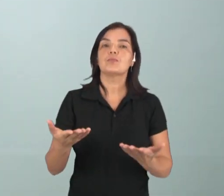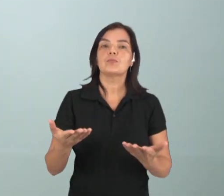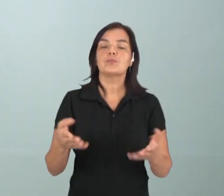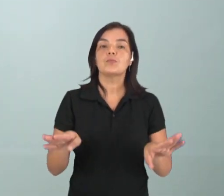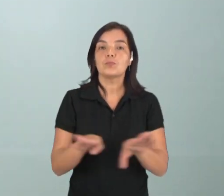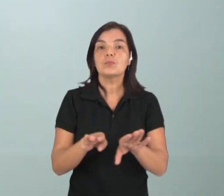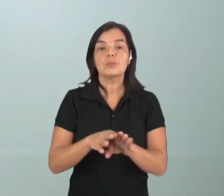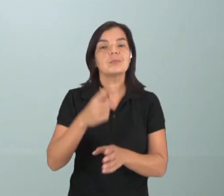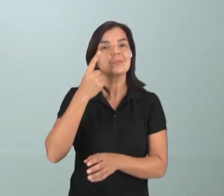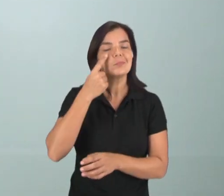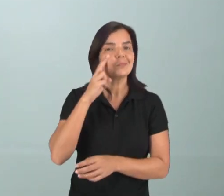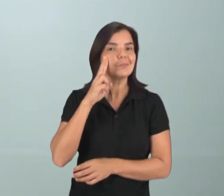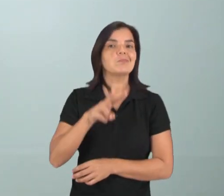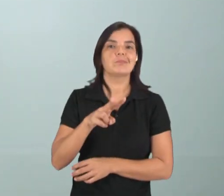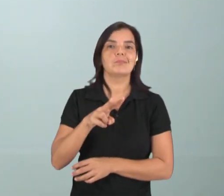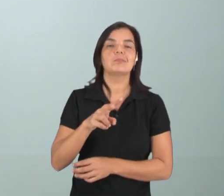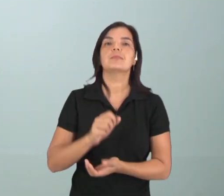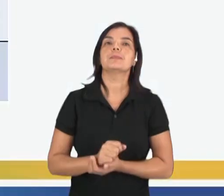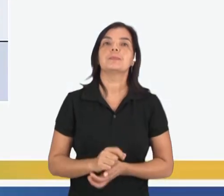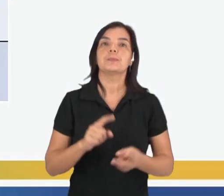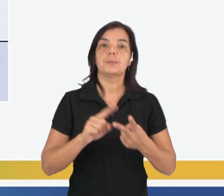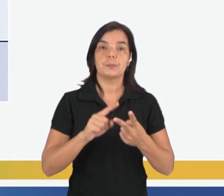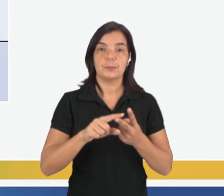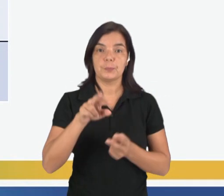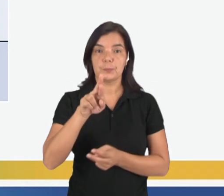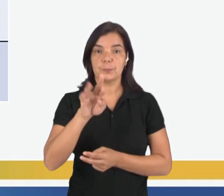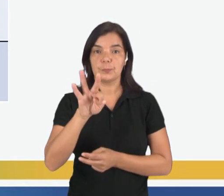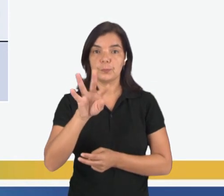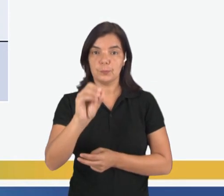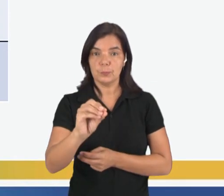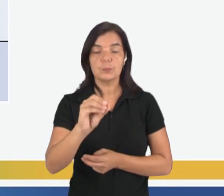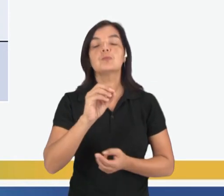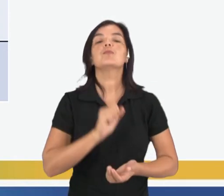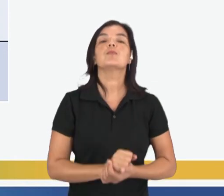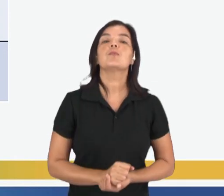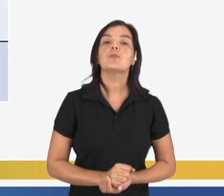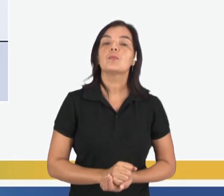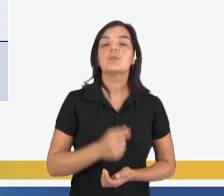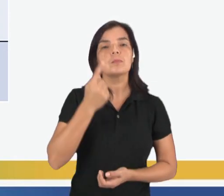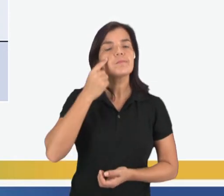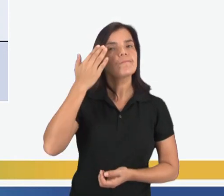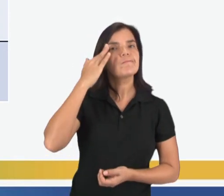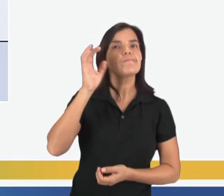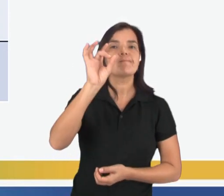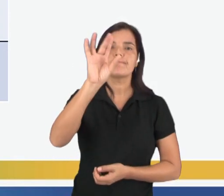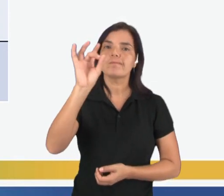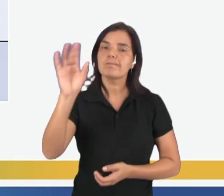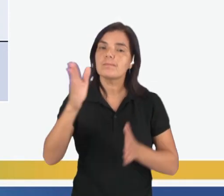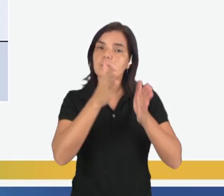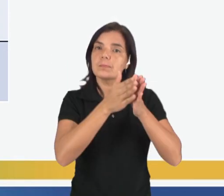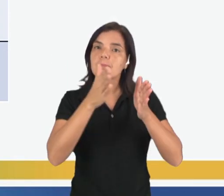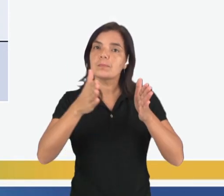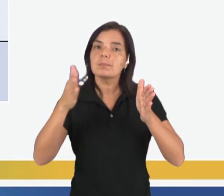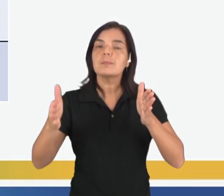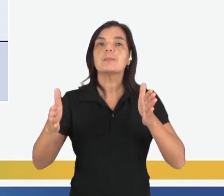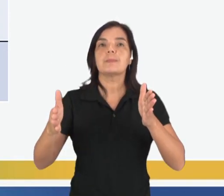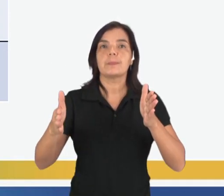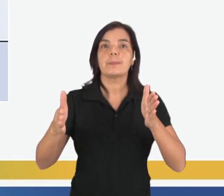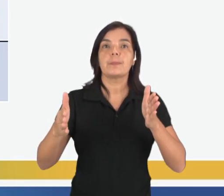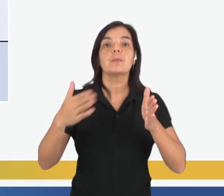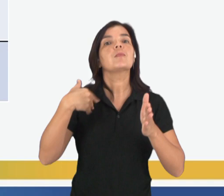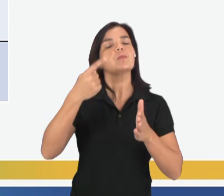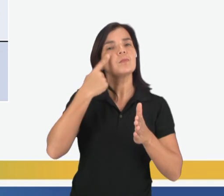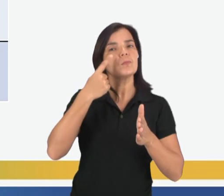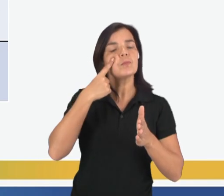a forma como a gente enxerga. No caso do rito, compreender cada etapa, certo? A